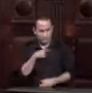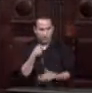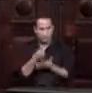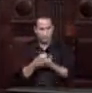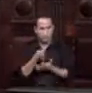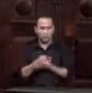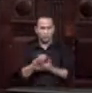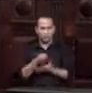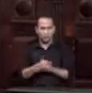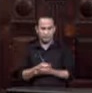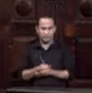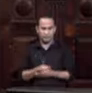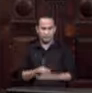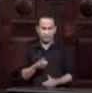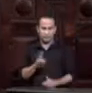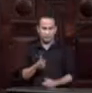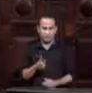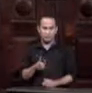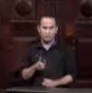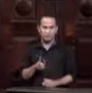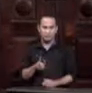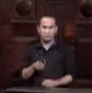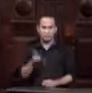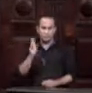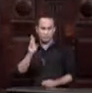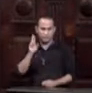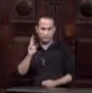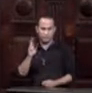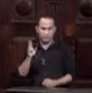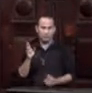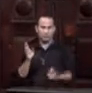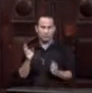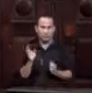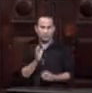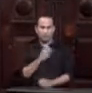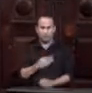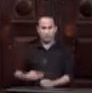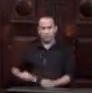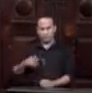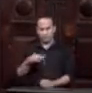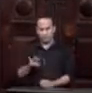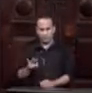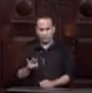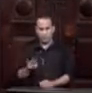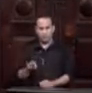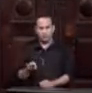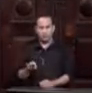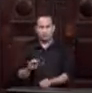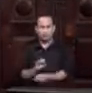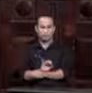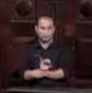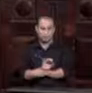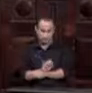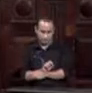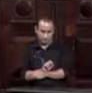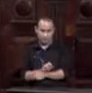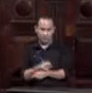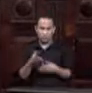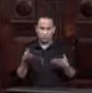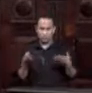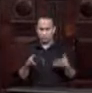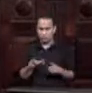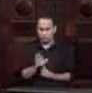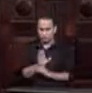cobrar diuturnamente das autoridades do governo do Estado e das autoridades da União Federal para que o cronograma hoje apresentado